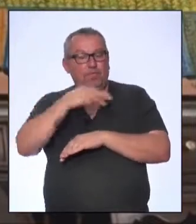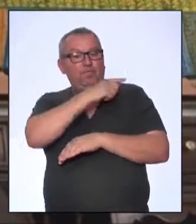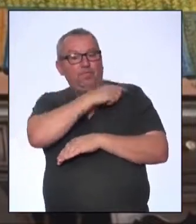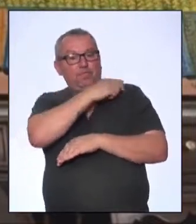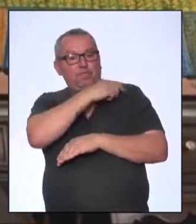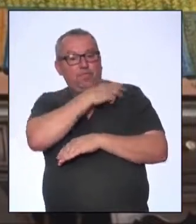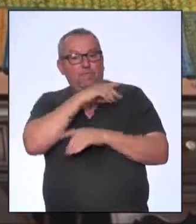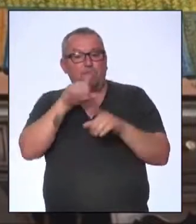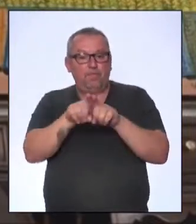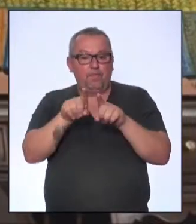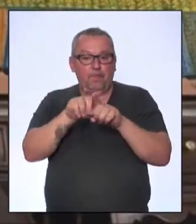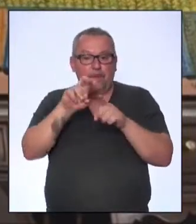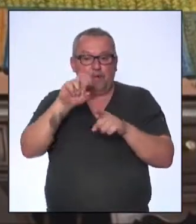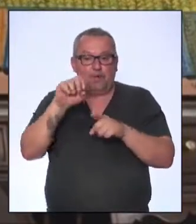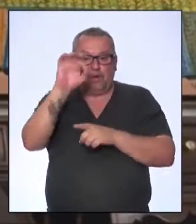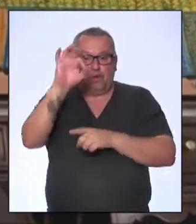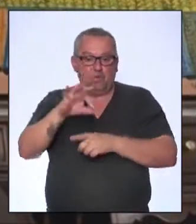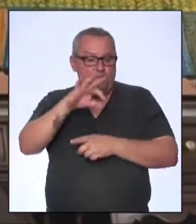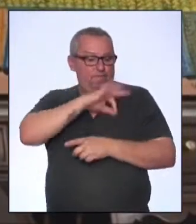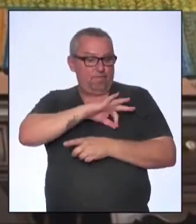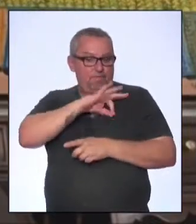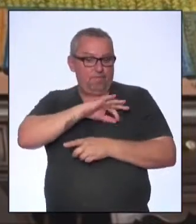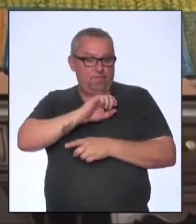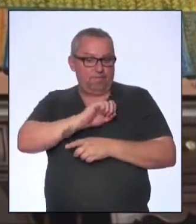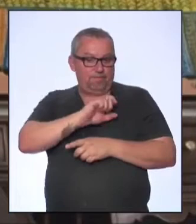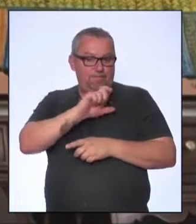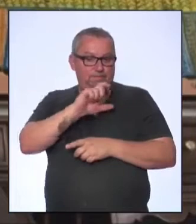um salário bem melhor, bom,